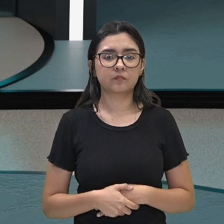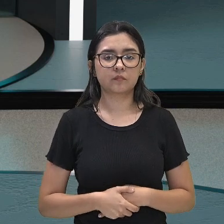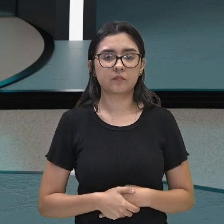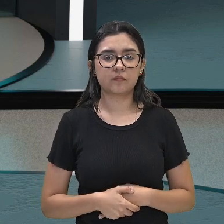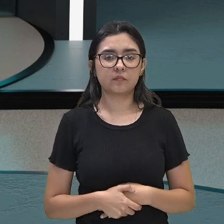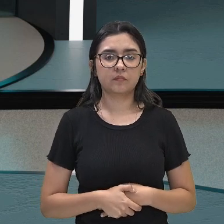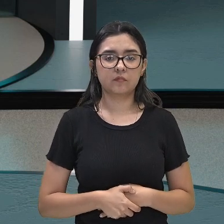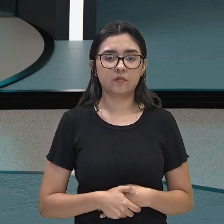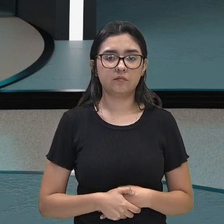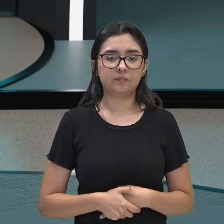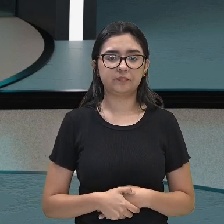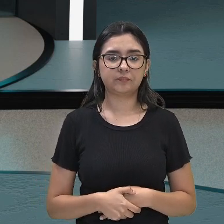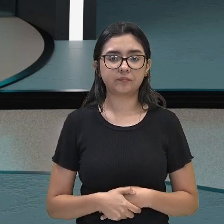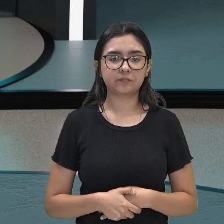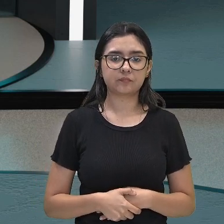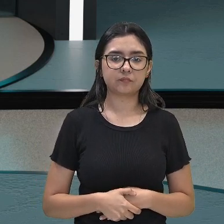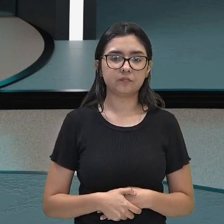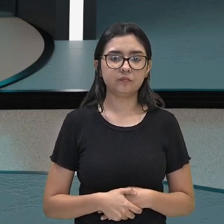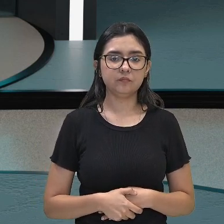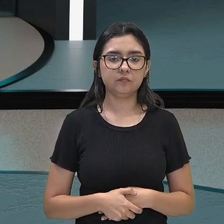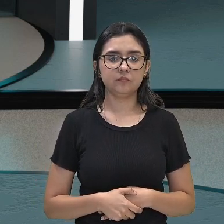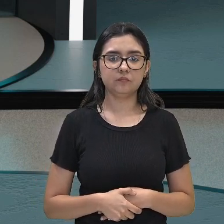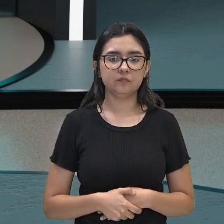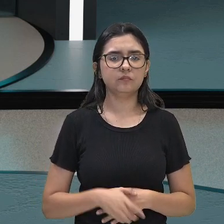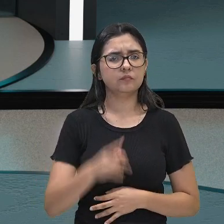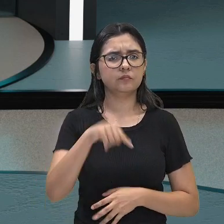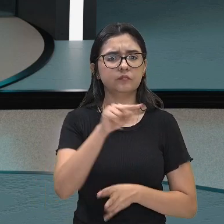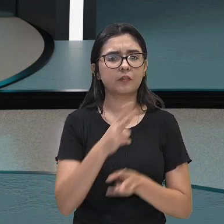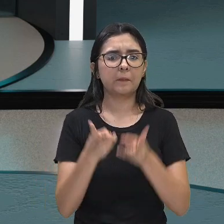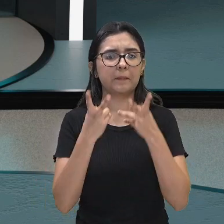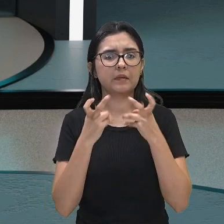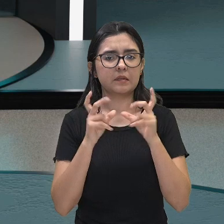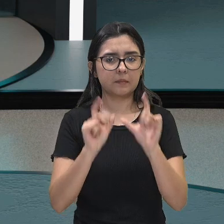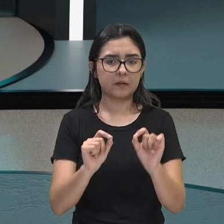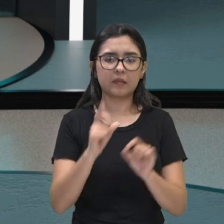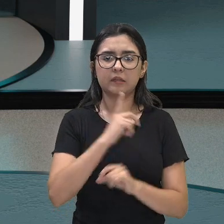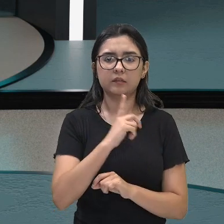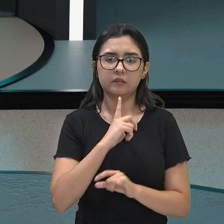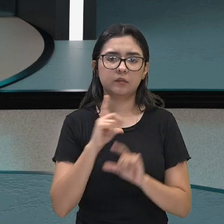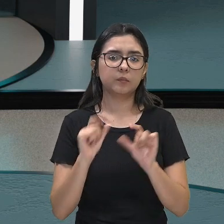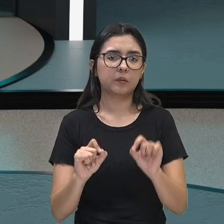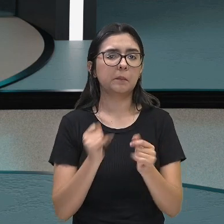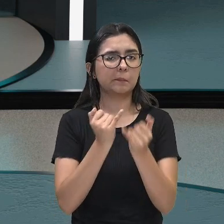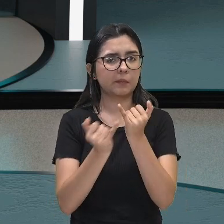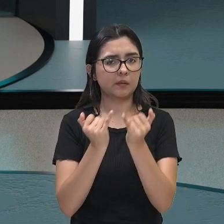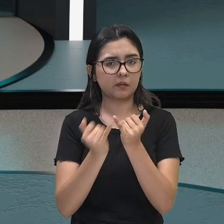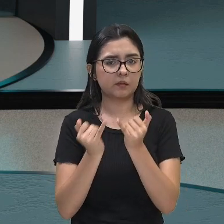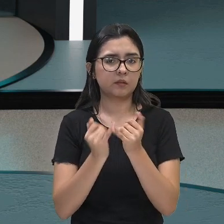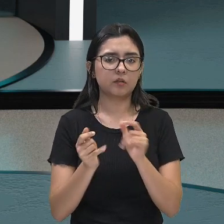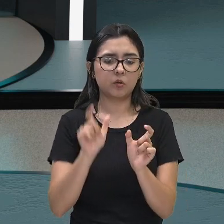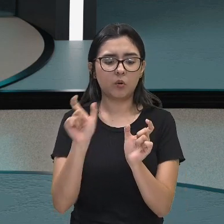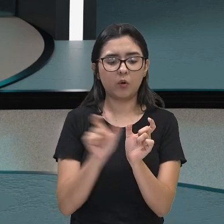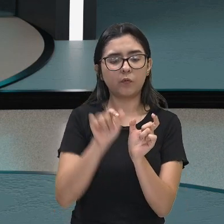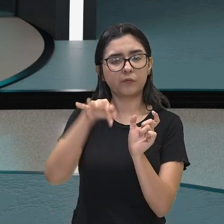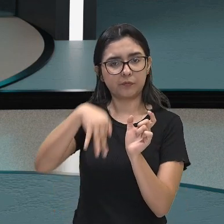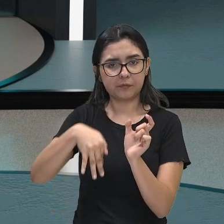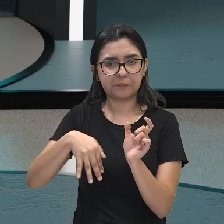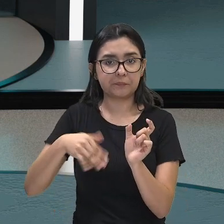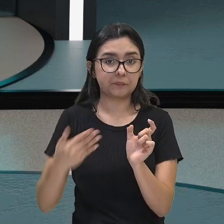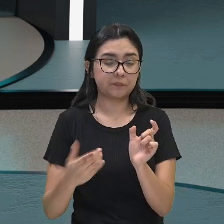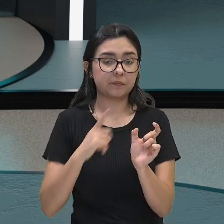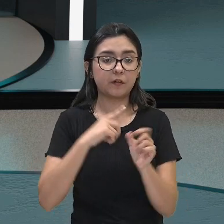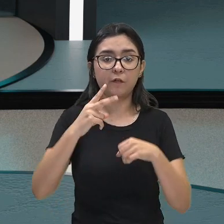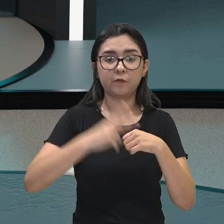vosotros vivistes e eles vivieron. Vocês observaram que elas possuem aí a mesma terminação? Então,